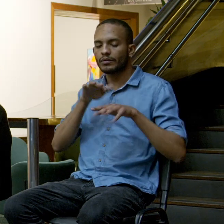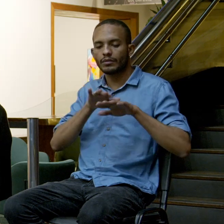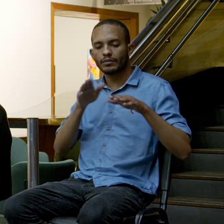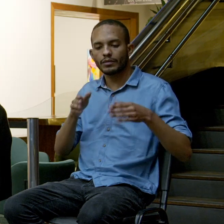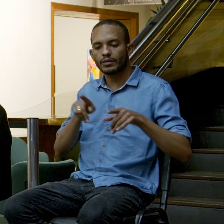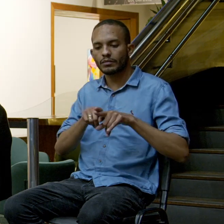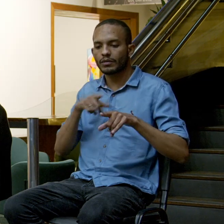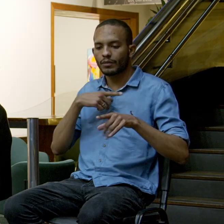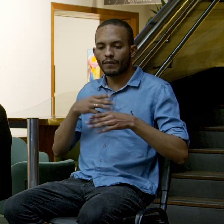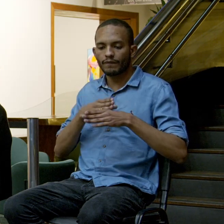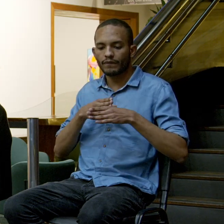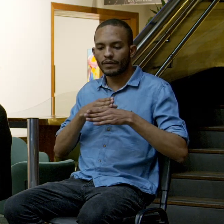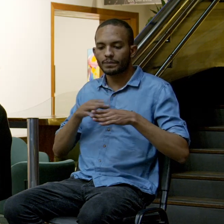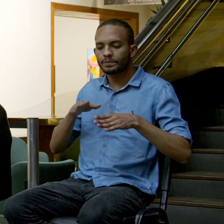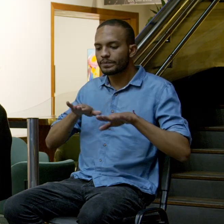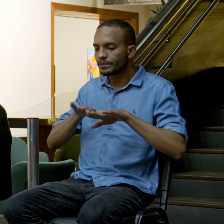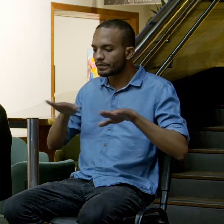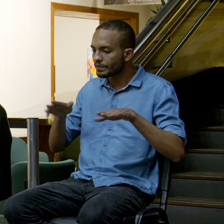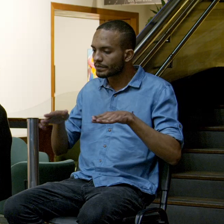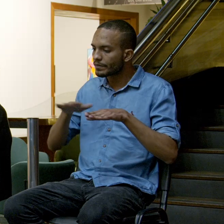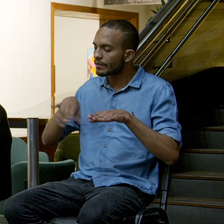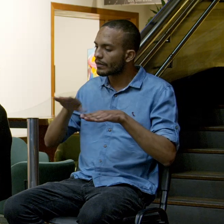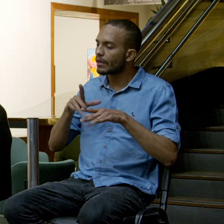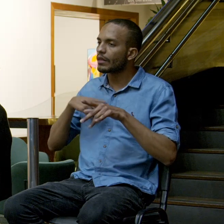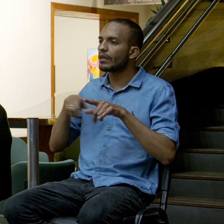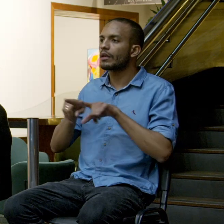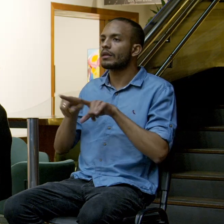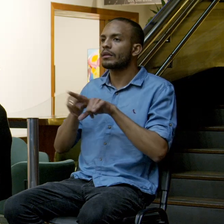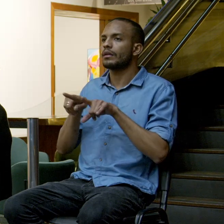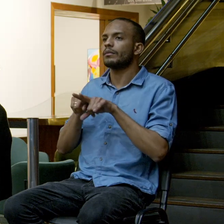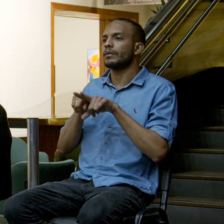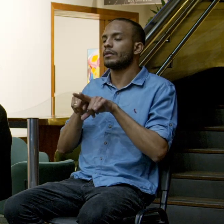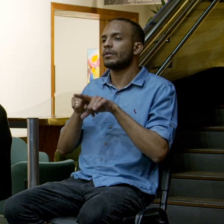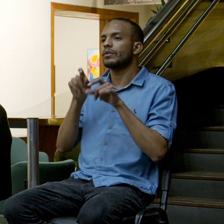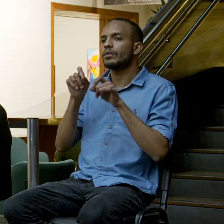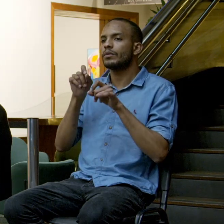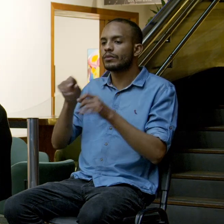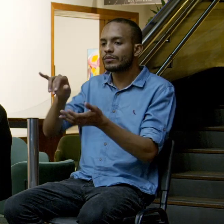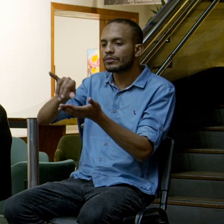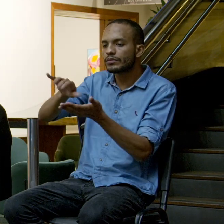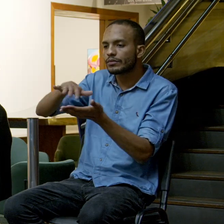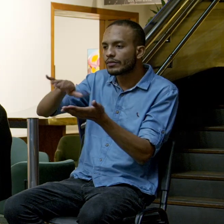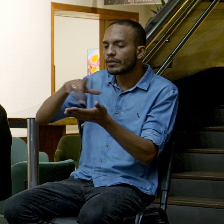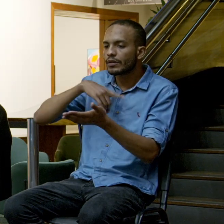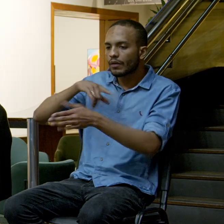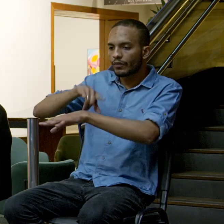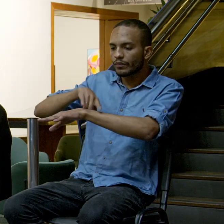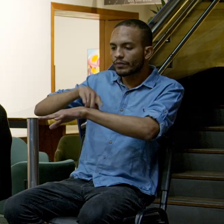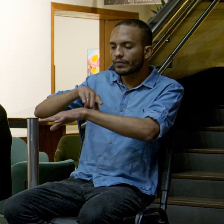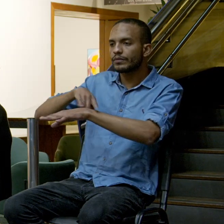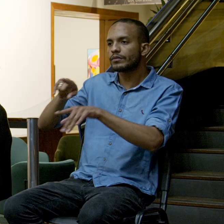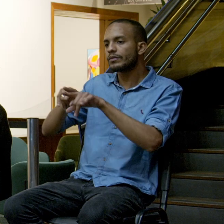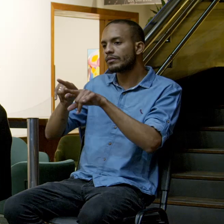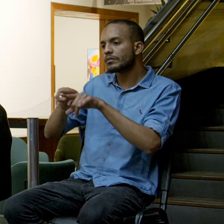farta refeição. Na seção inferior da imagem, um ambiente azulejado. No centro está um vaso sanitário duplo